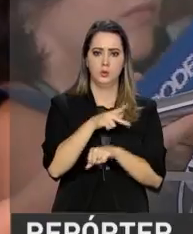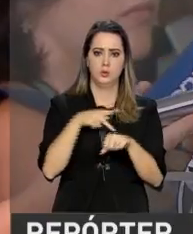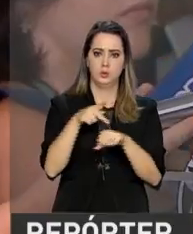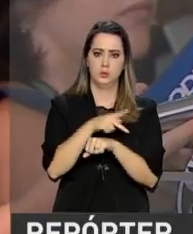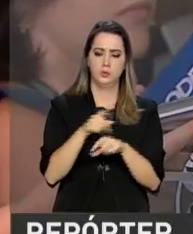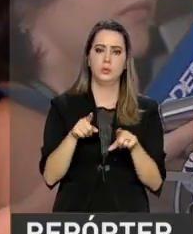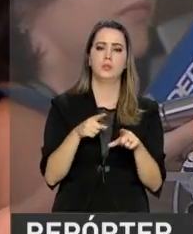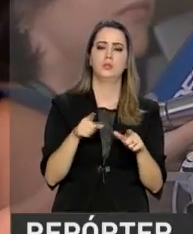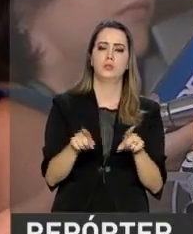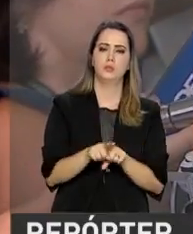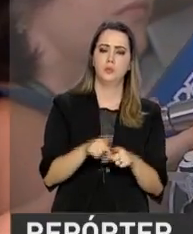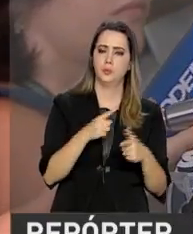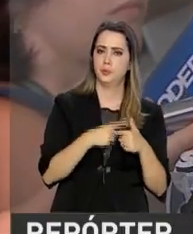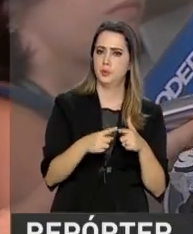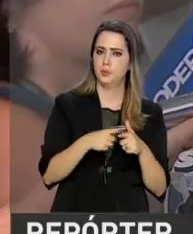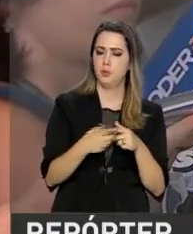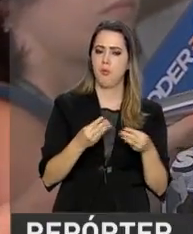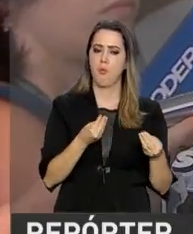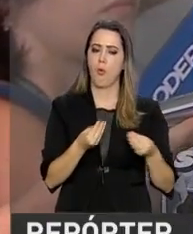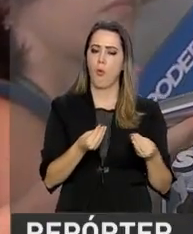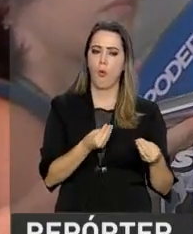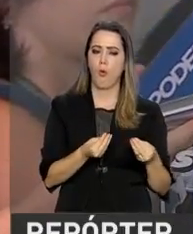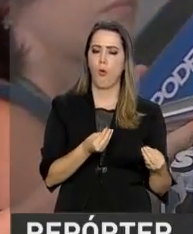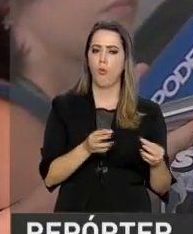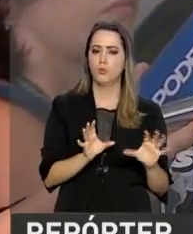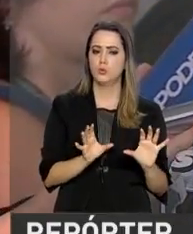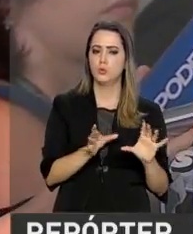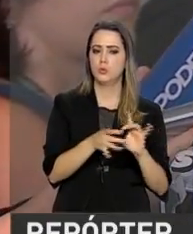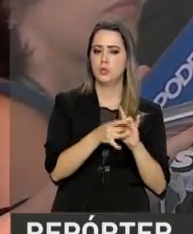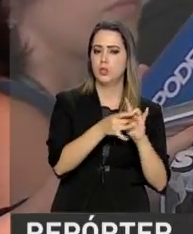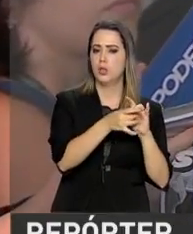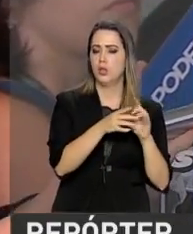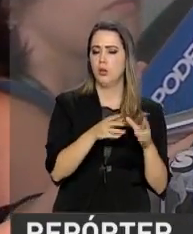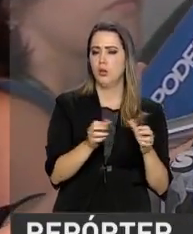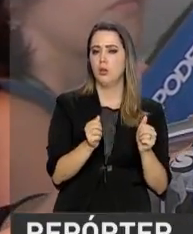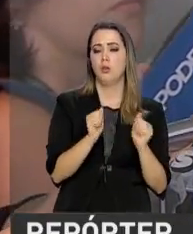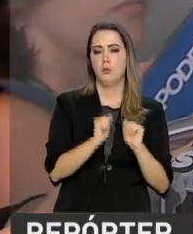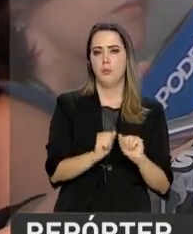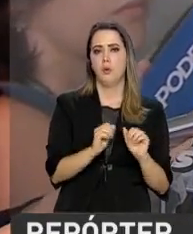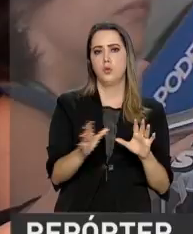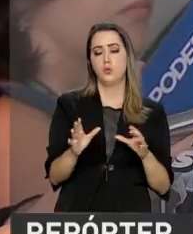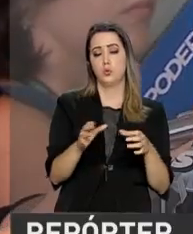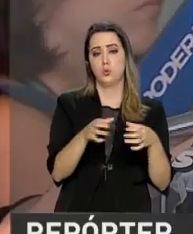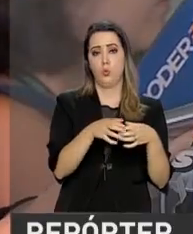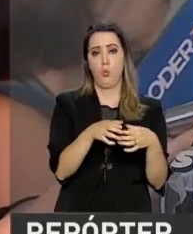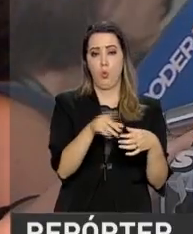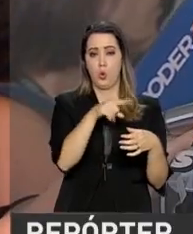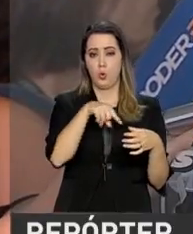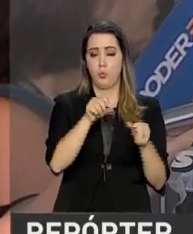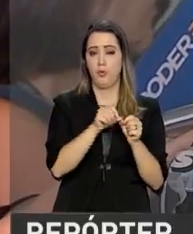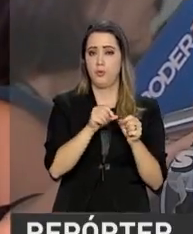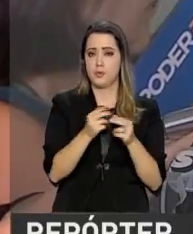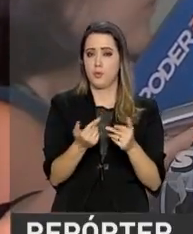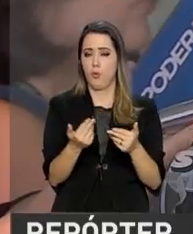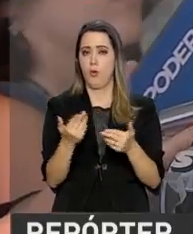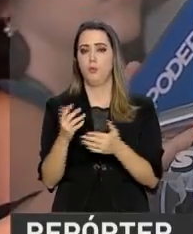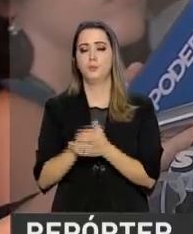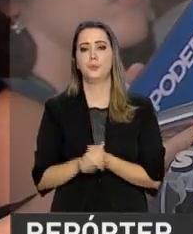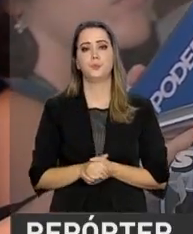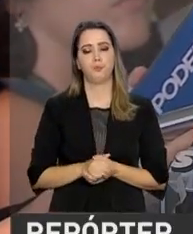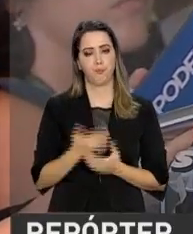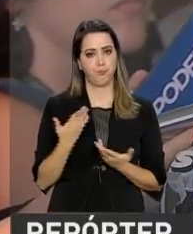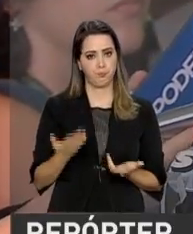são afetados também, para ver que tipo de comportamentos outros também estarão adotando.